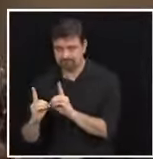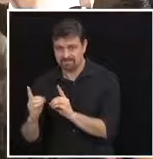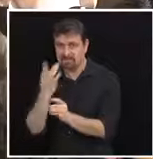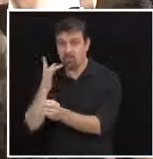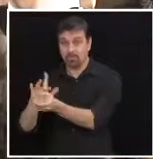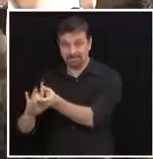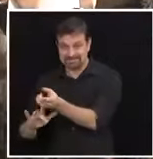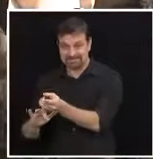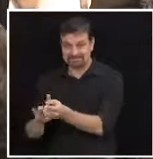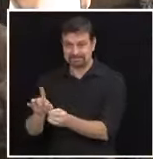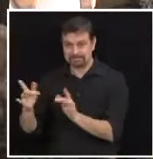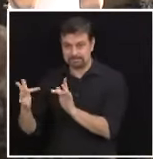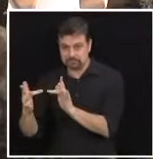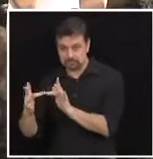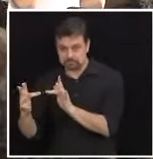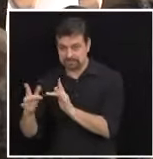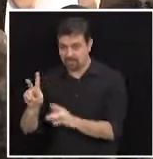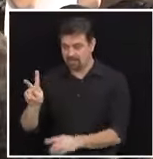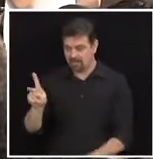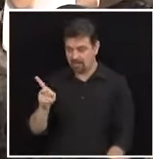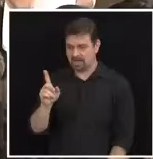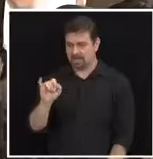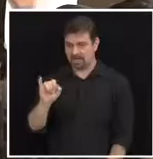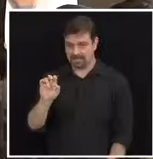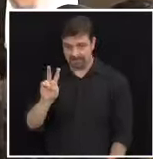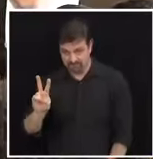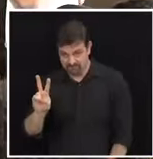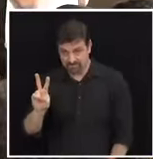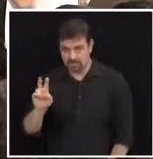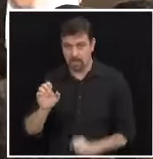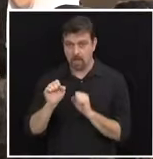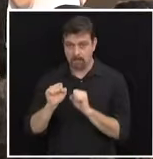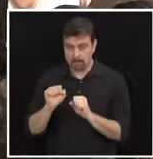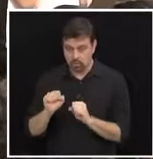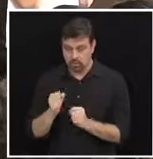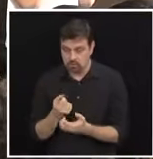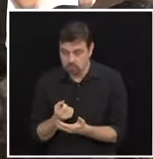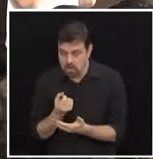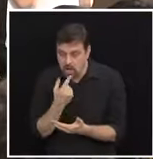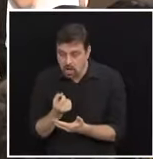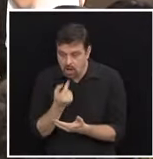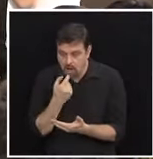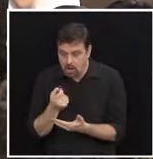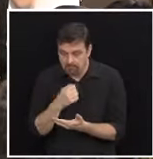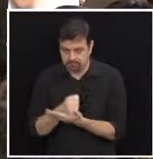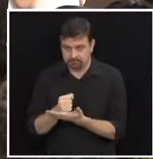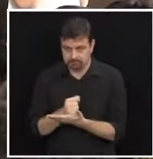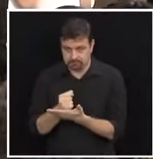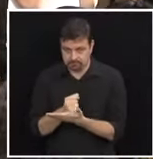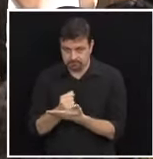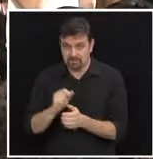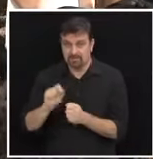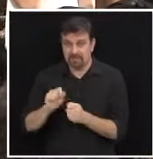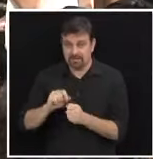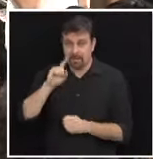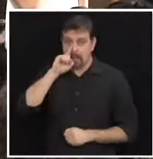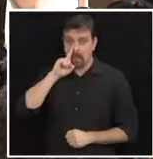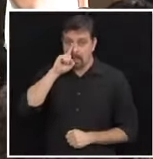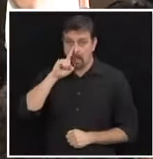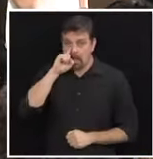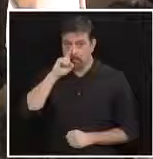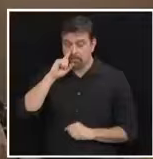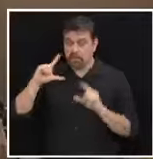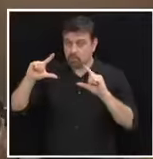sangue de um portador de vírus HIV positivo, ela pode tomar alguns coquetéis que reduzem os riscos dessa pessoa